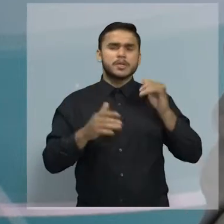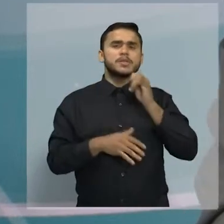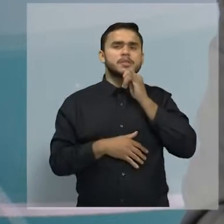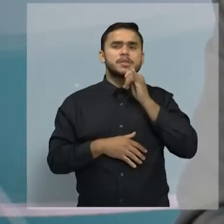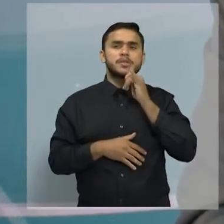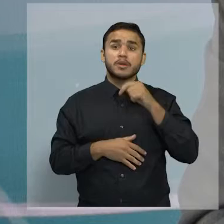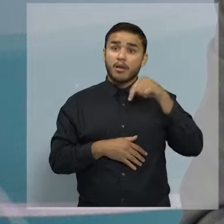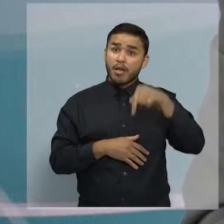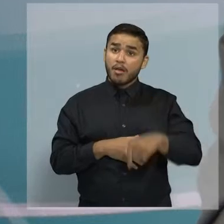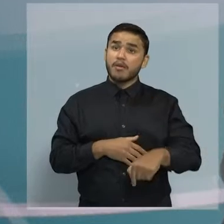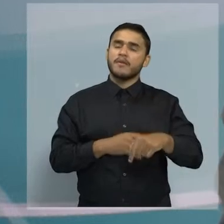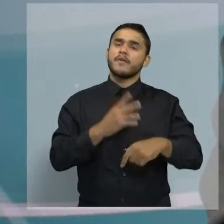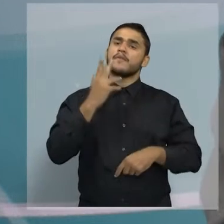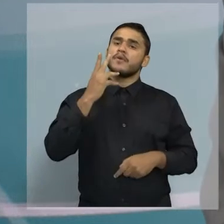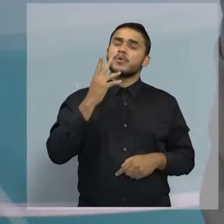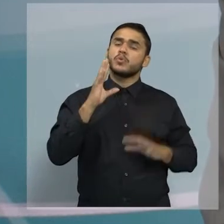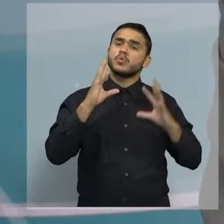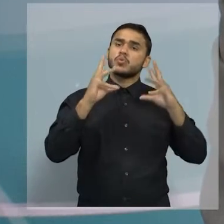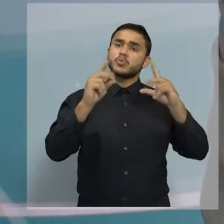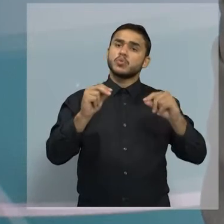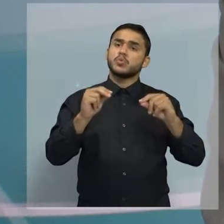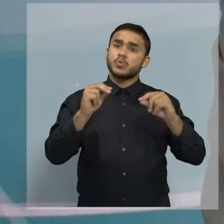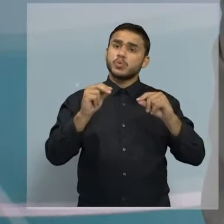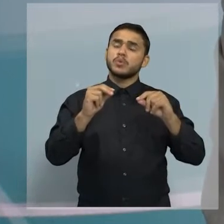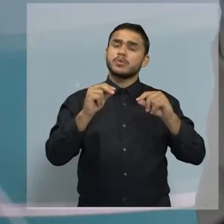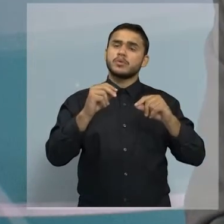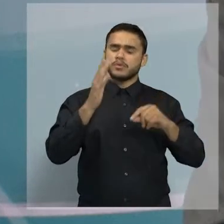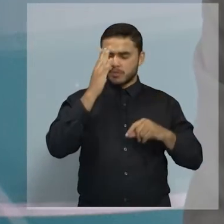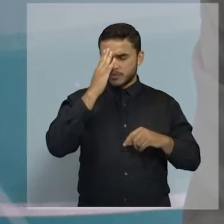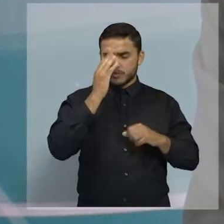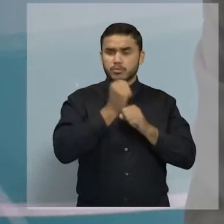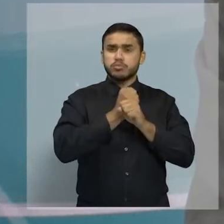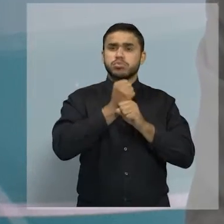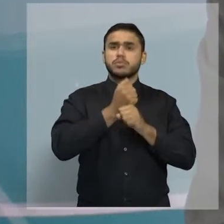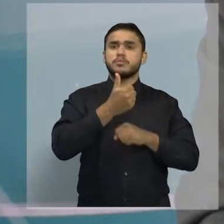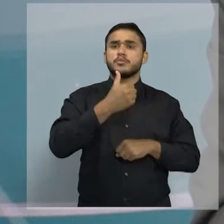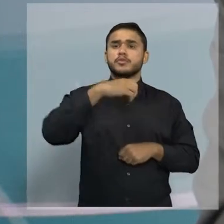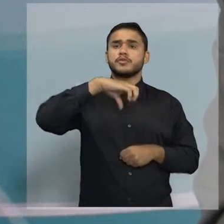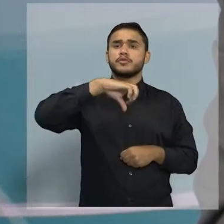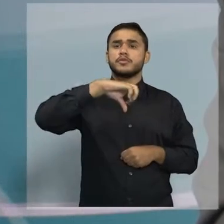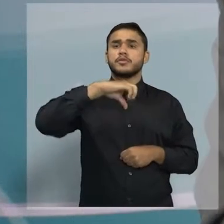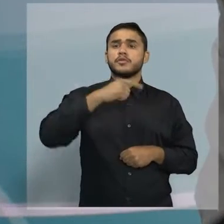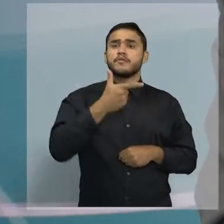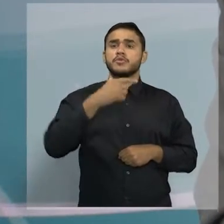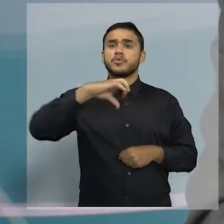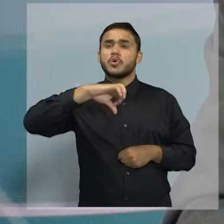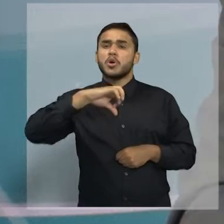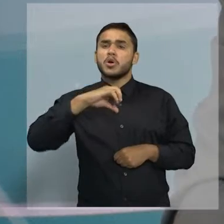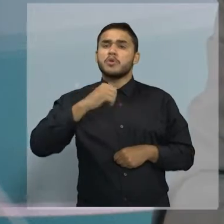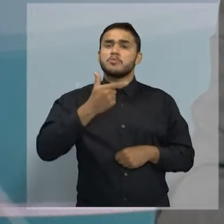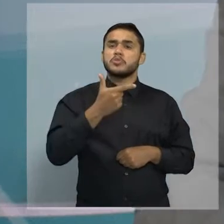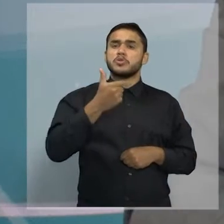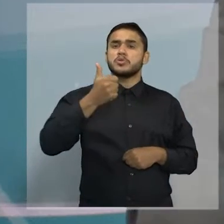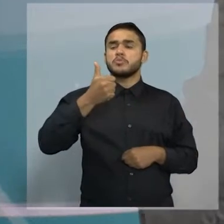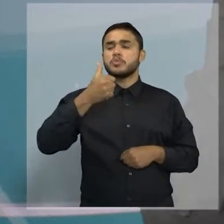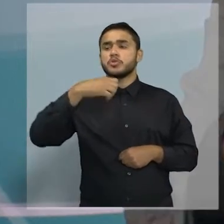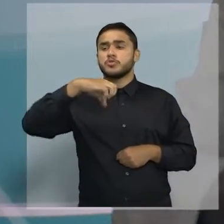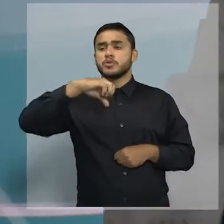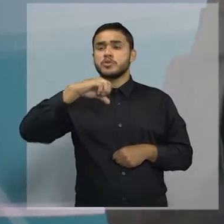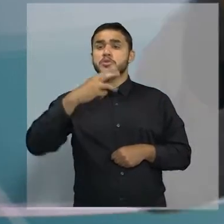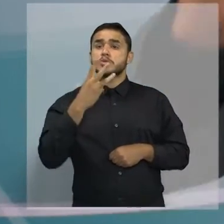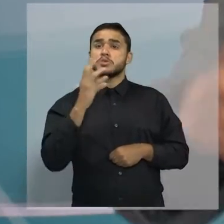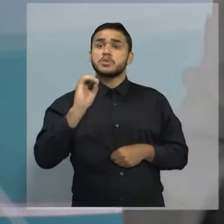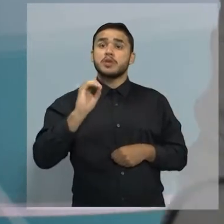que isso se fortalece pós grande crise de 29 e 30 e Segunda Guerra Mundial. Esses dois elementos que trouxeram uma